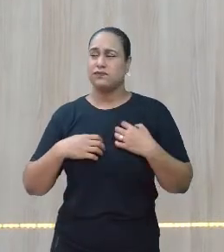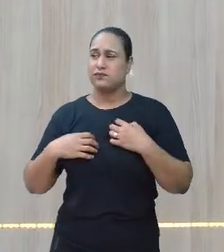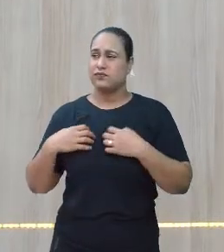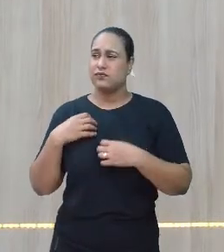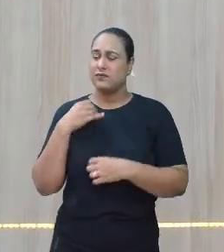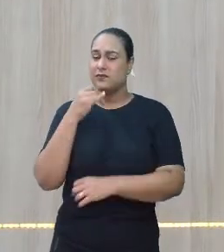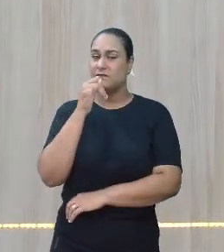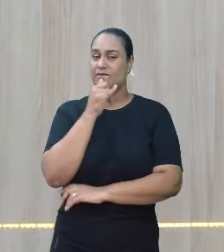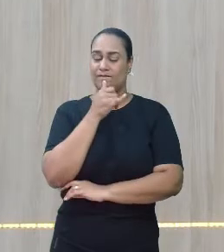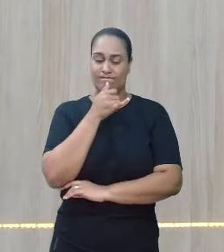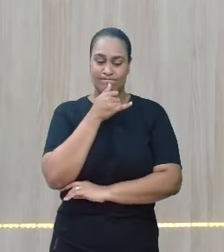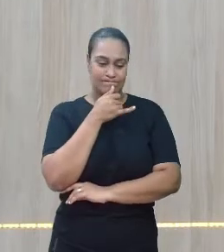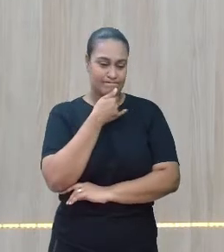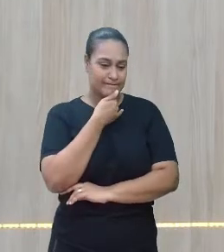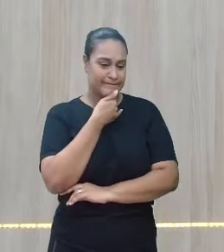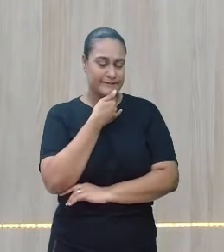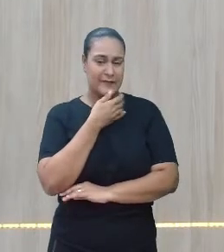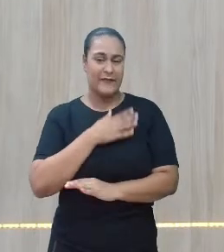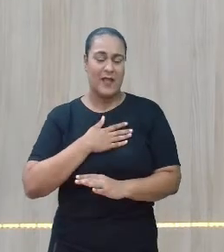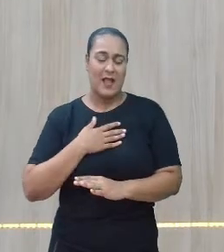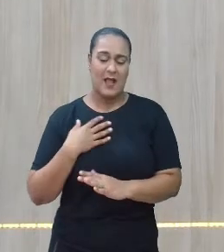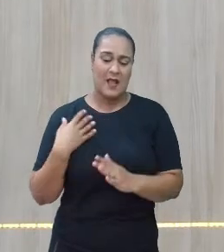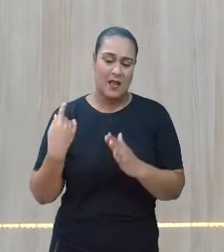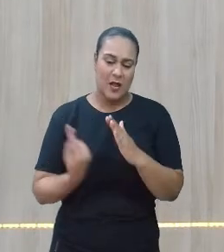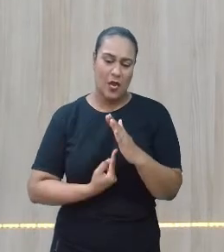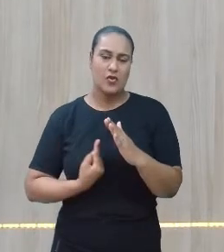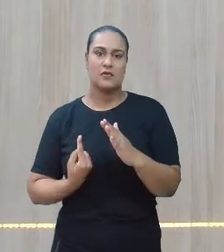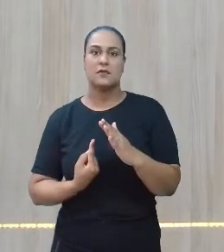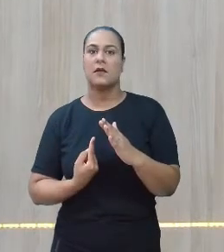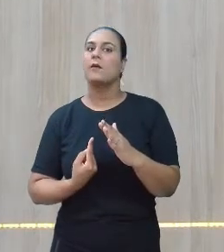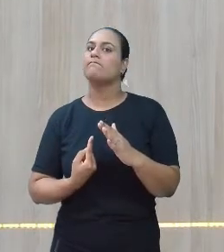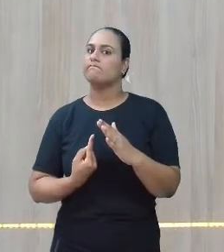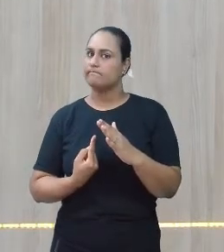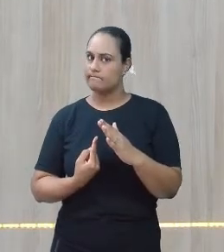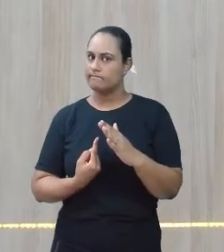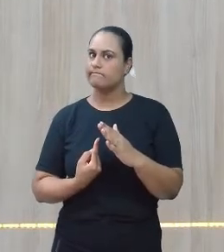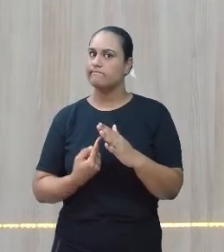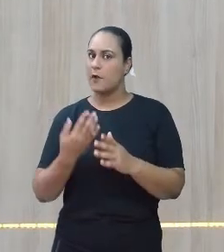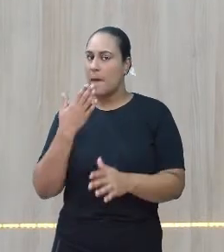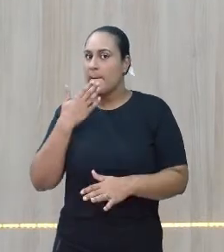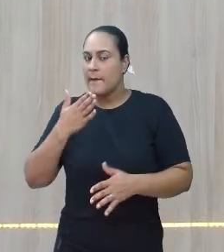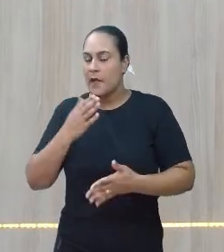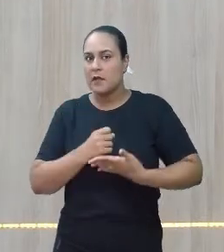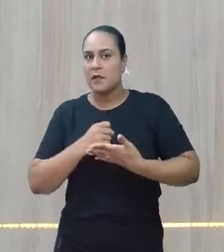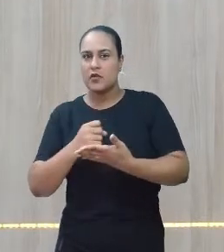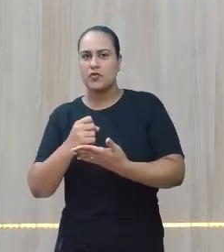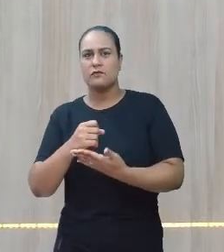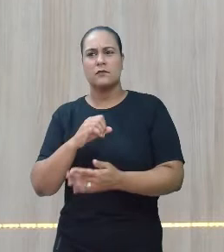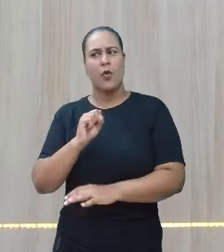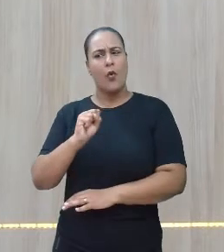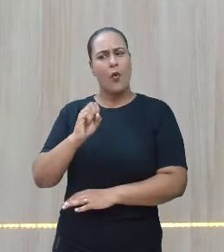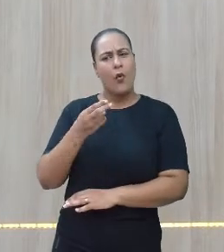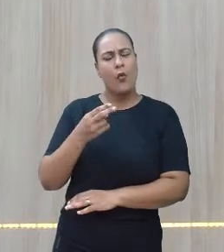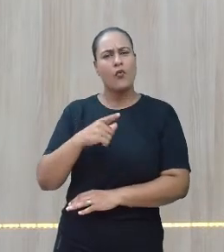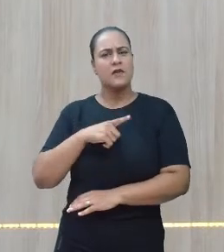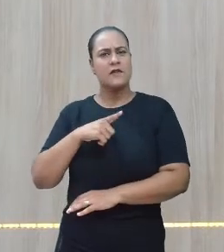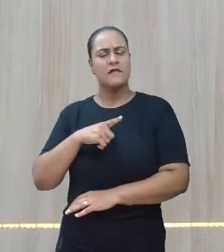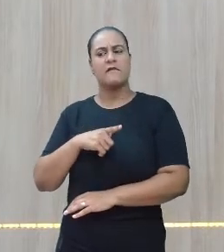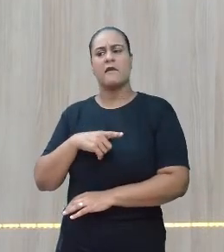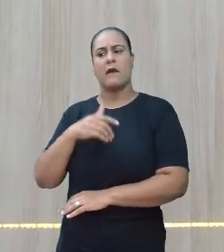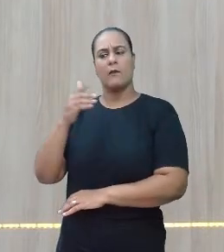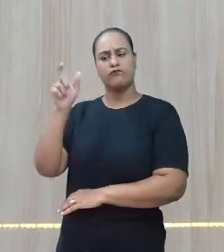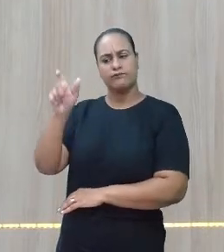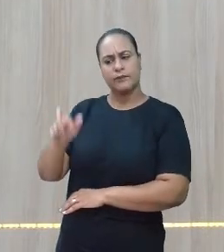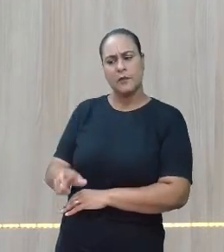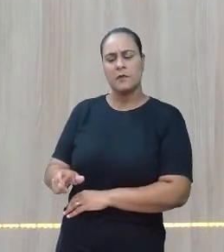sair, sem querer conversar, se esforça e pede ajuda. E se está percebendo que tem algum amigo, algum familiar assim,